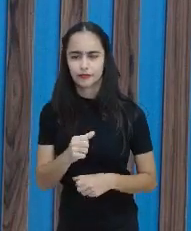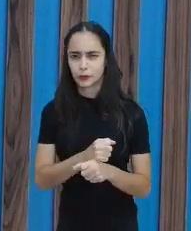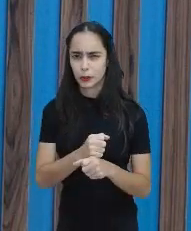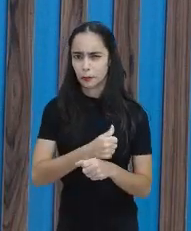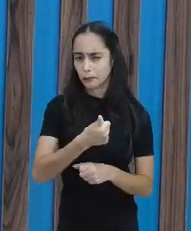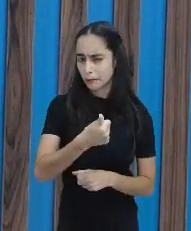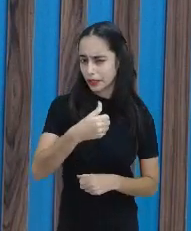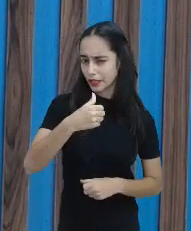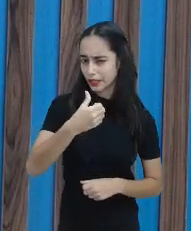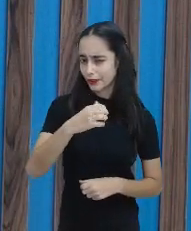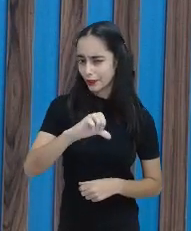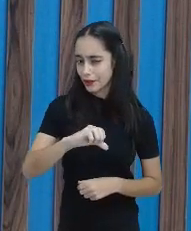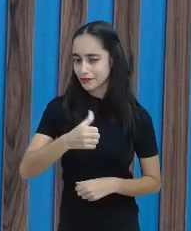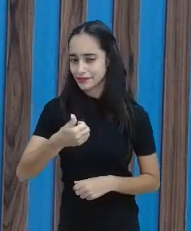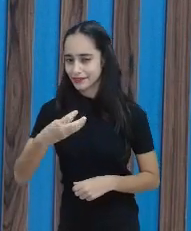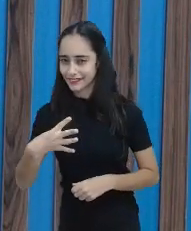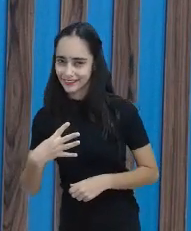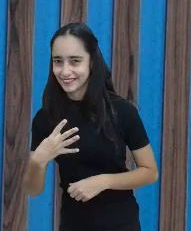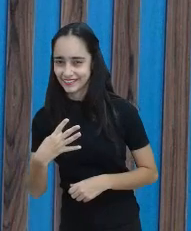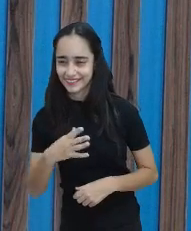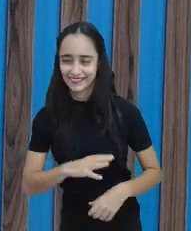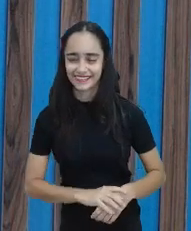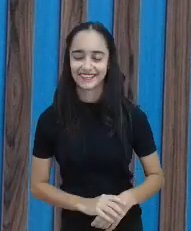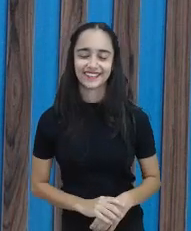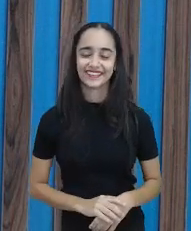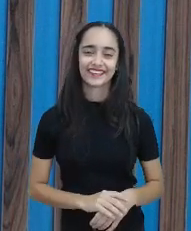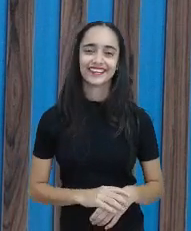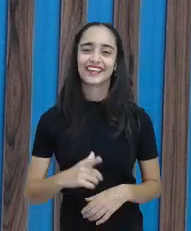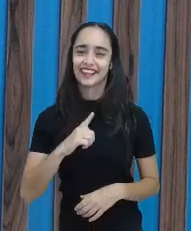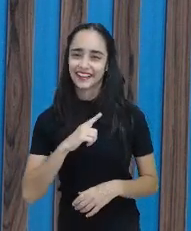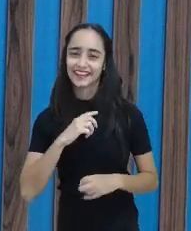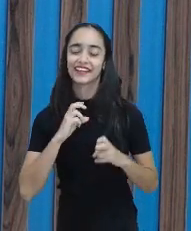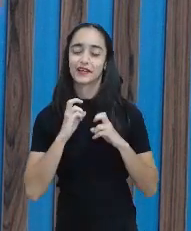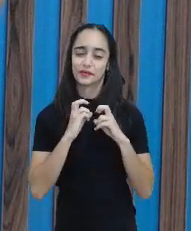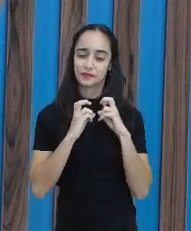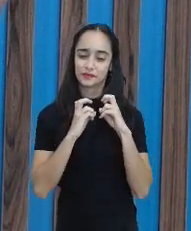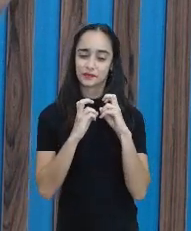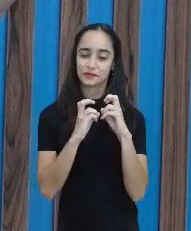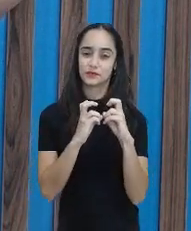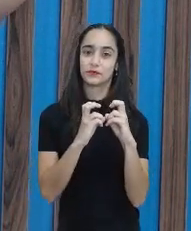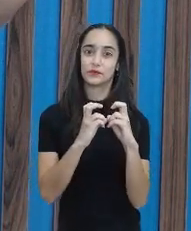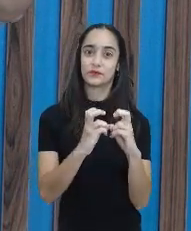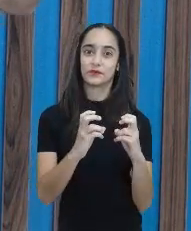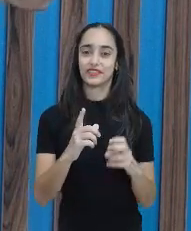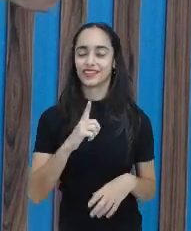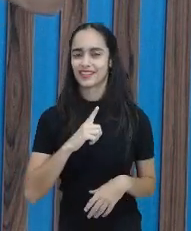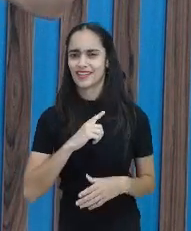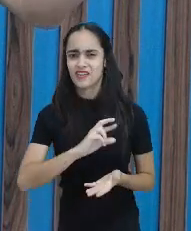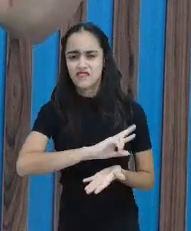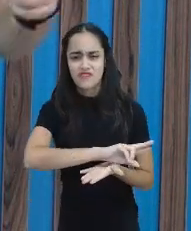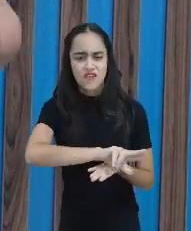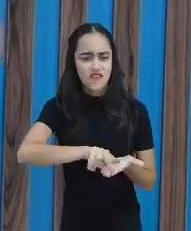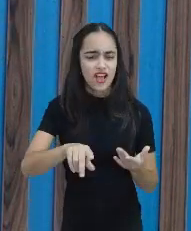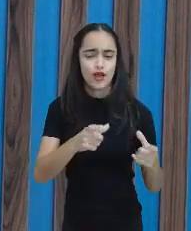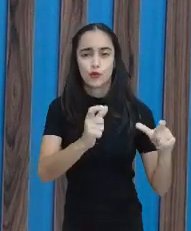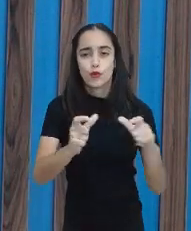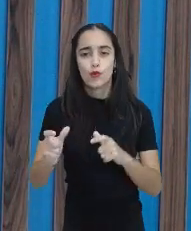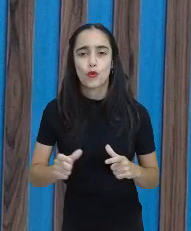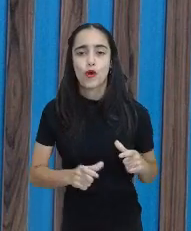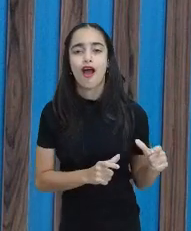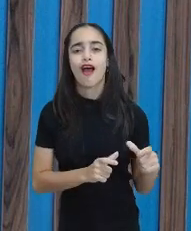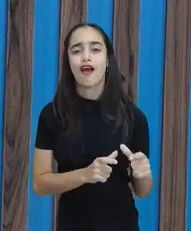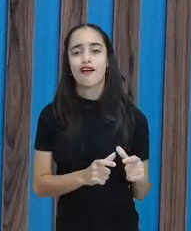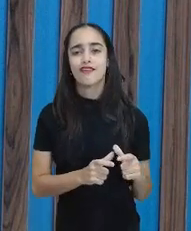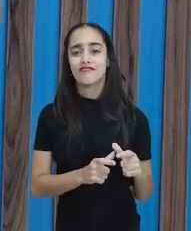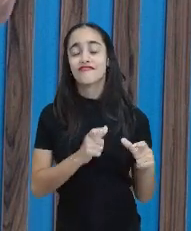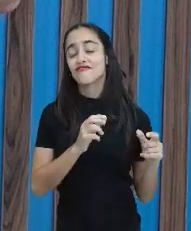tem aquela Maria Fumaça que está lá, né? A gente ia de trem, então tinha Limoeiro, Paudalho, né? Aquela região todinha